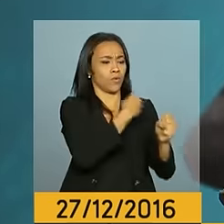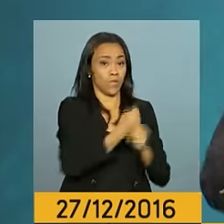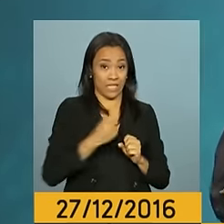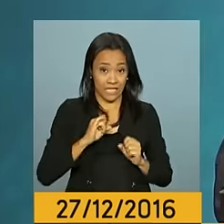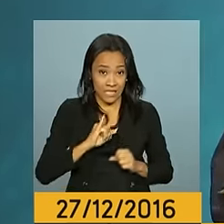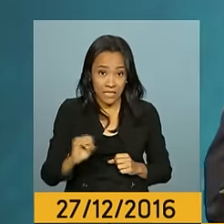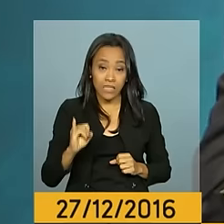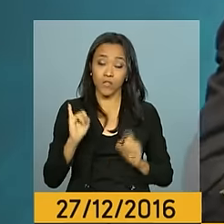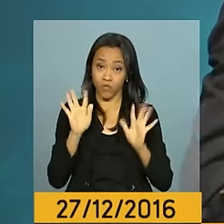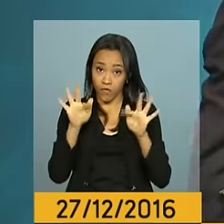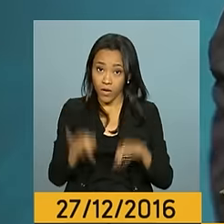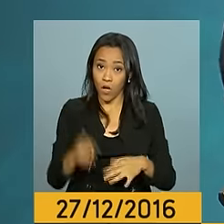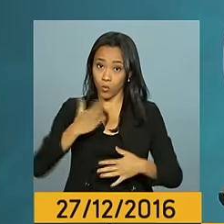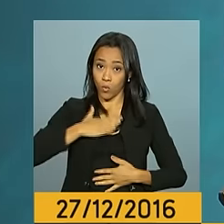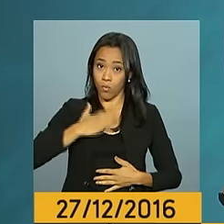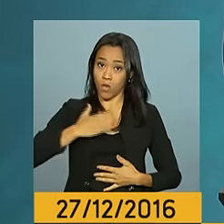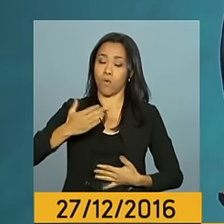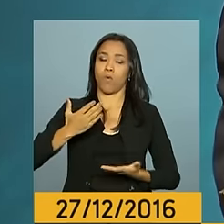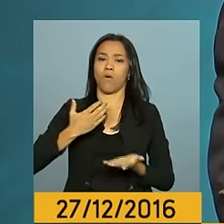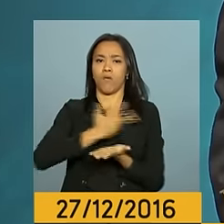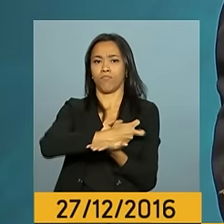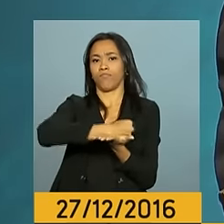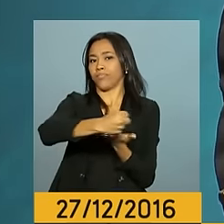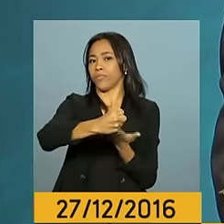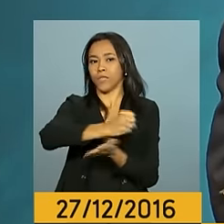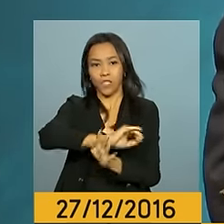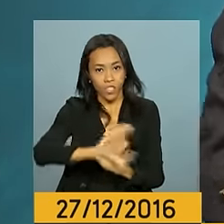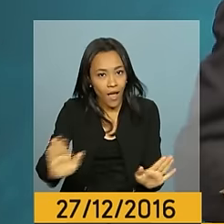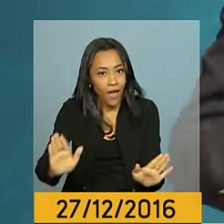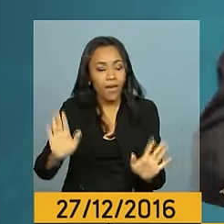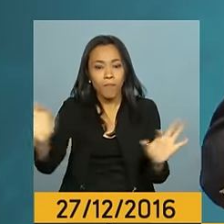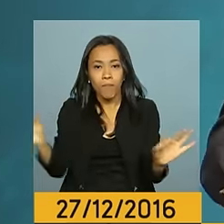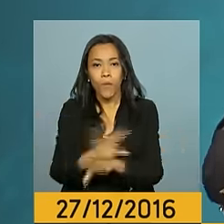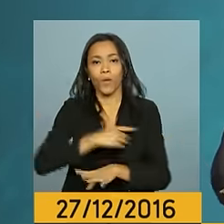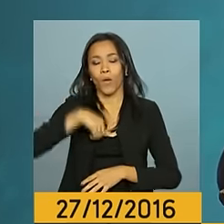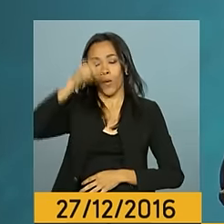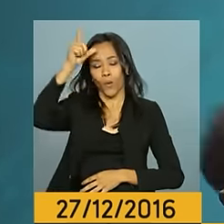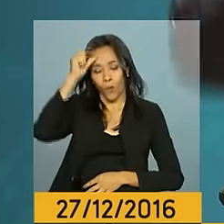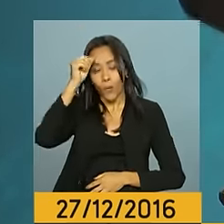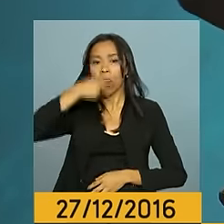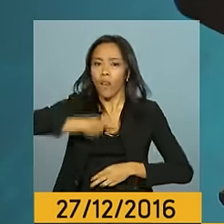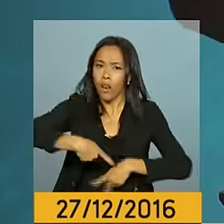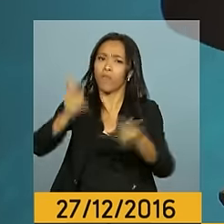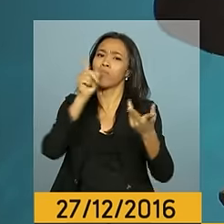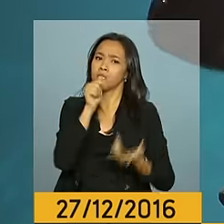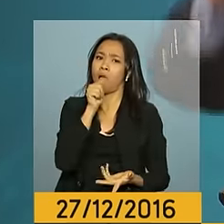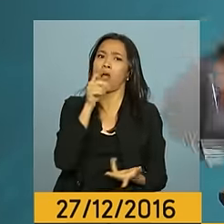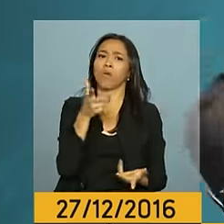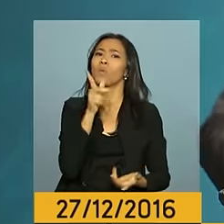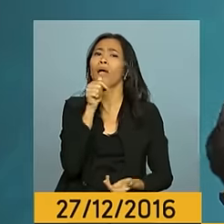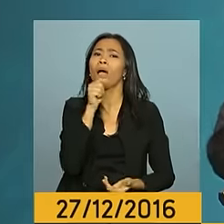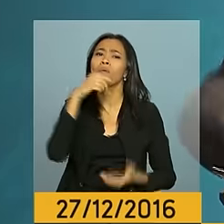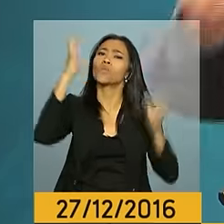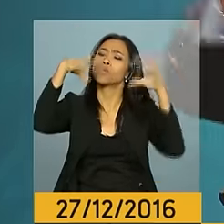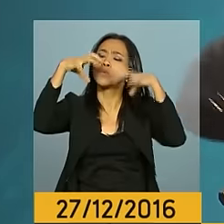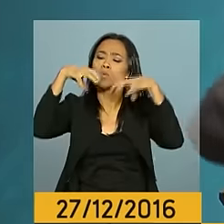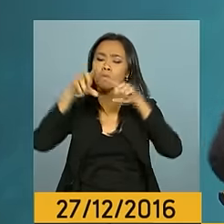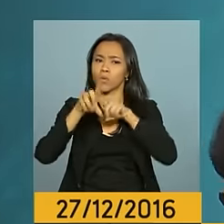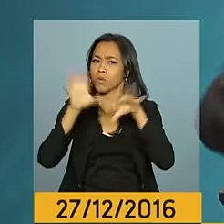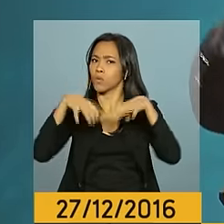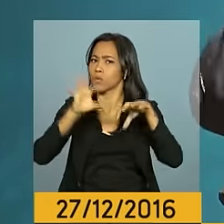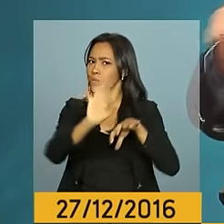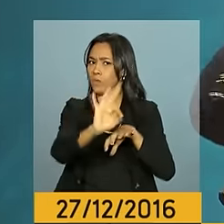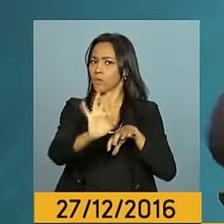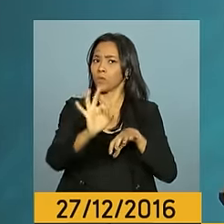ao final do meu mandato eu puder dizer olha aqui agora nós levamos água pro sertão que não é água da chuva mas é água